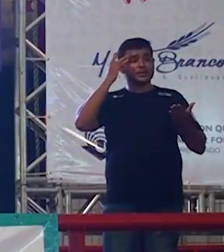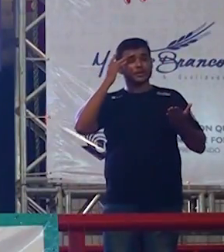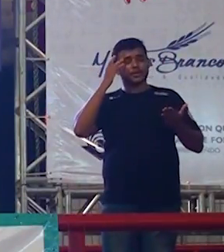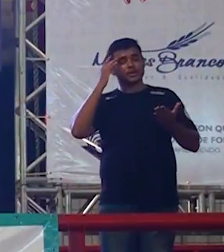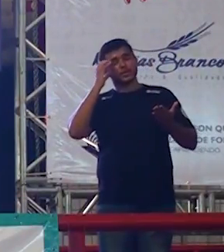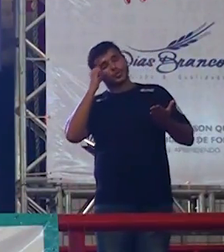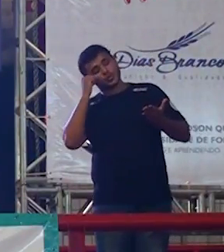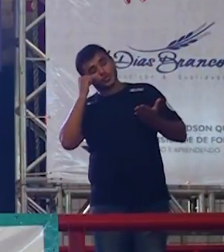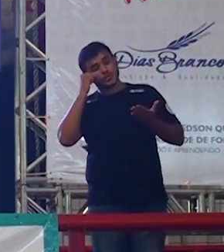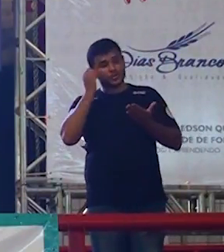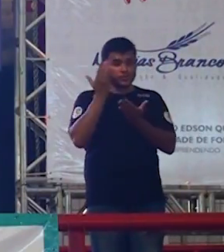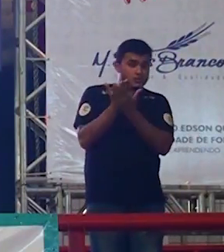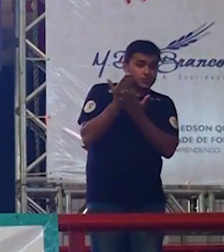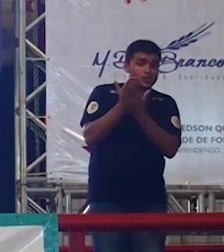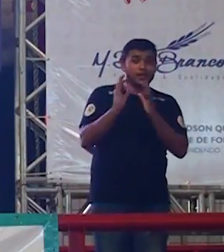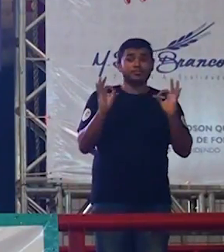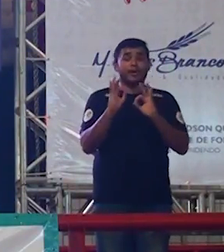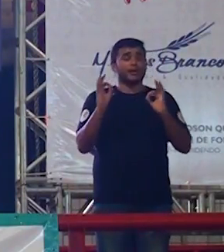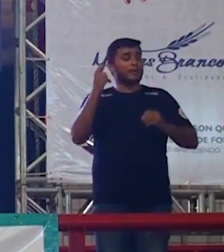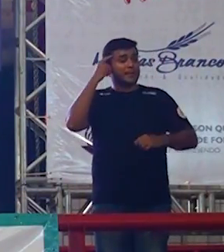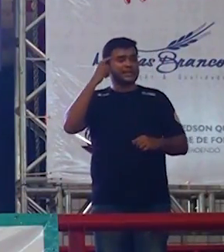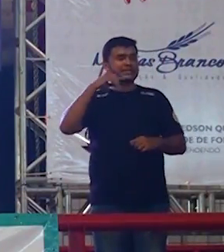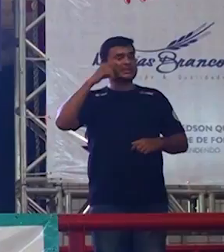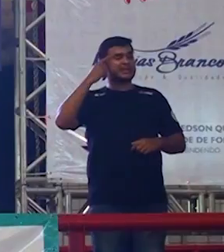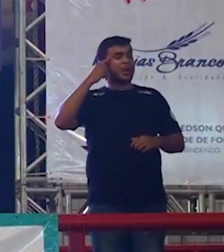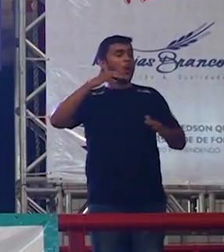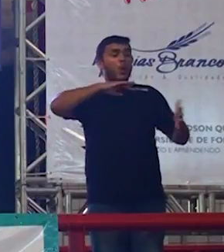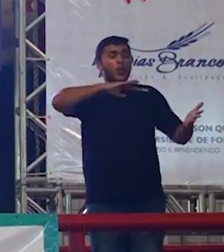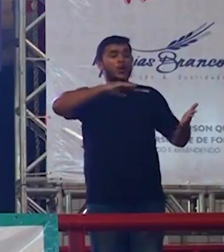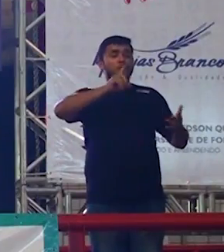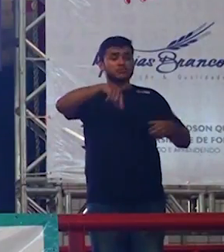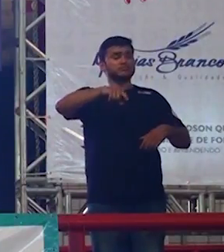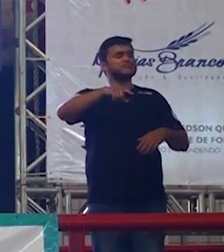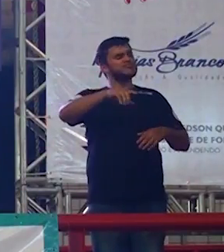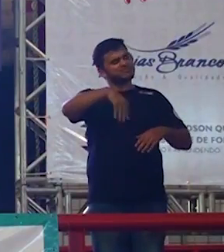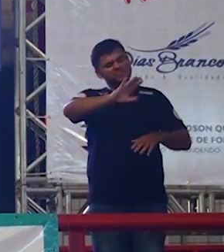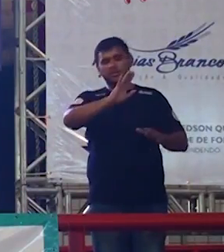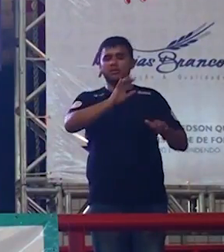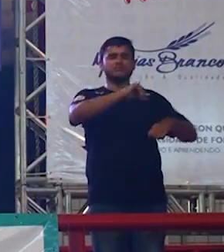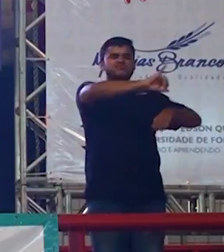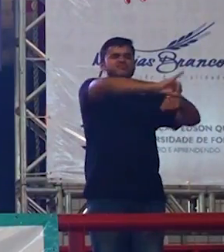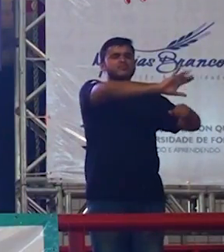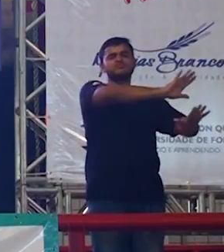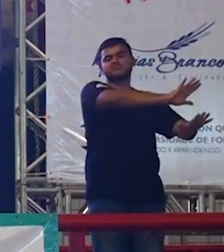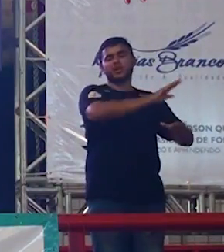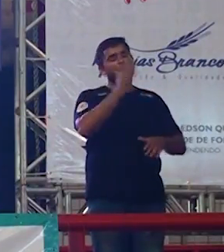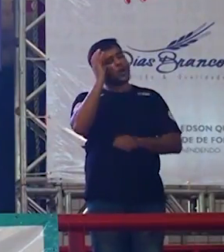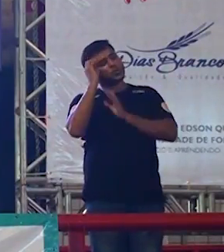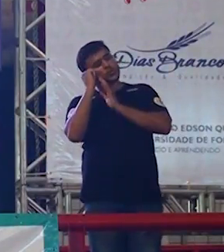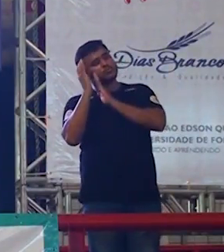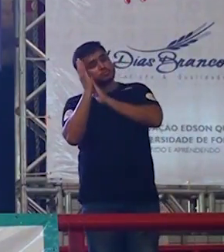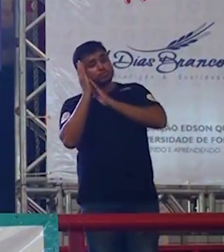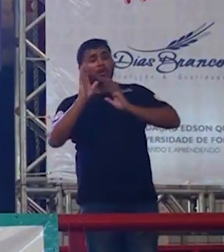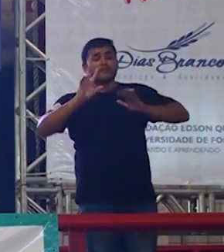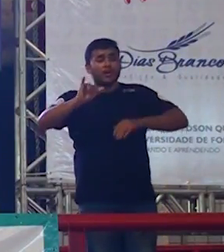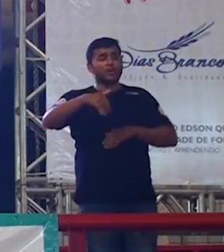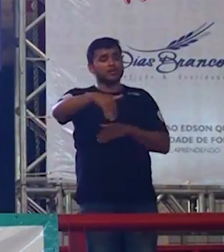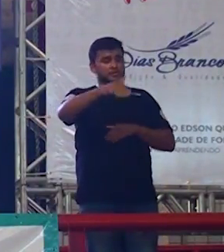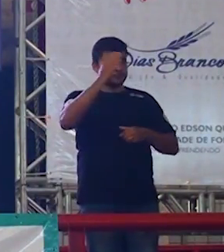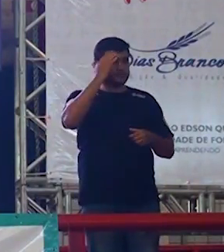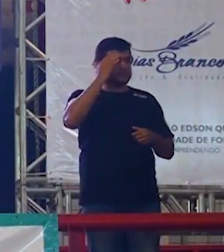dorme e nem estuda, né? Então, quando não der, vá dormir, mas faça a sua